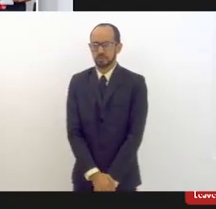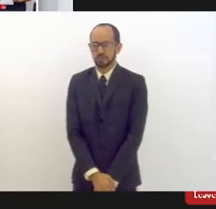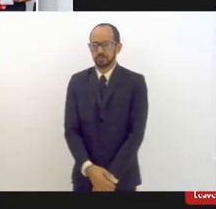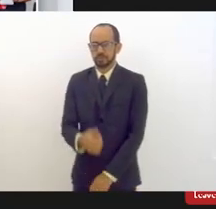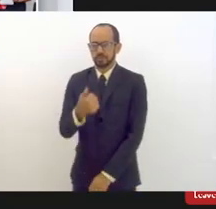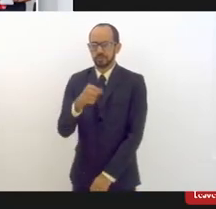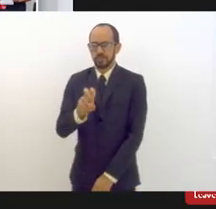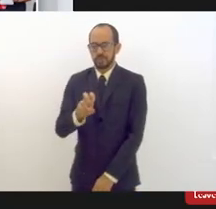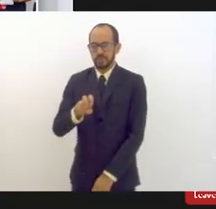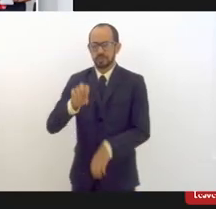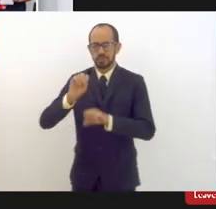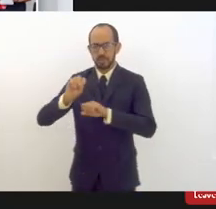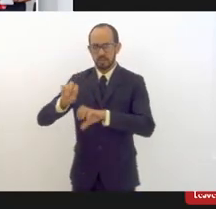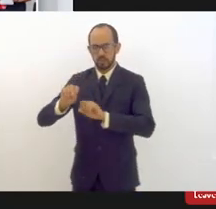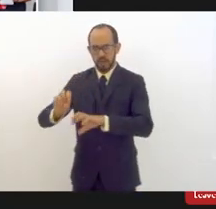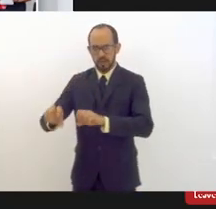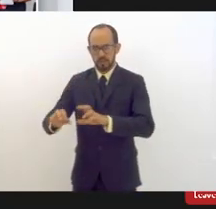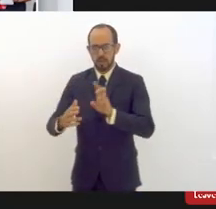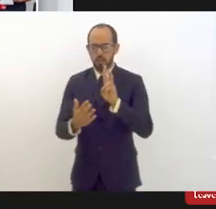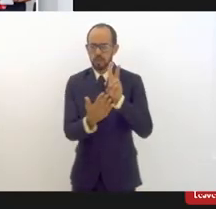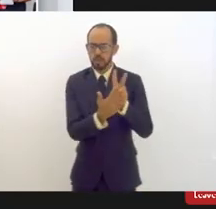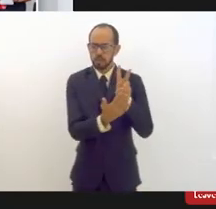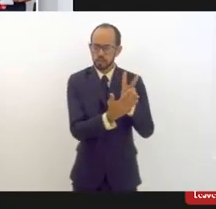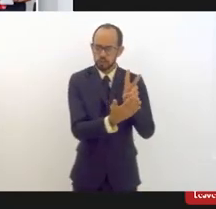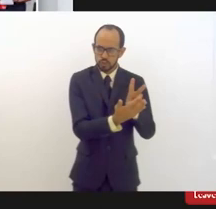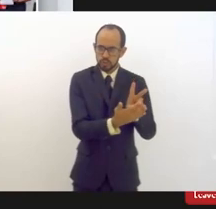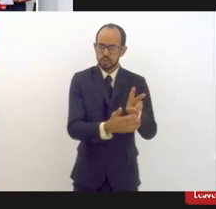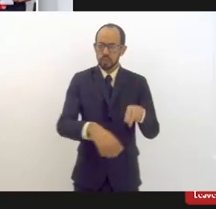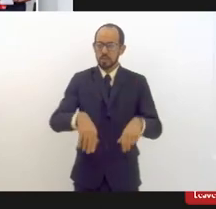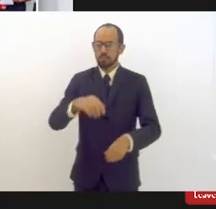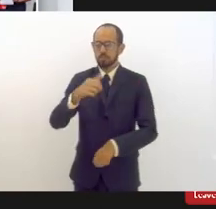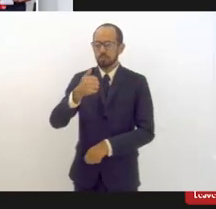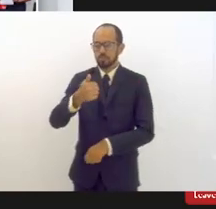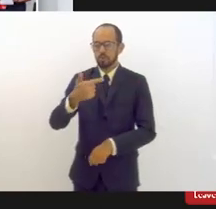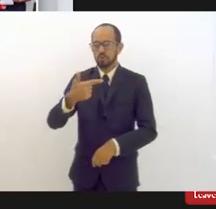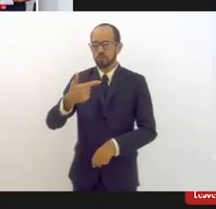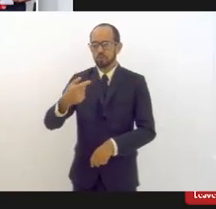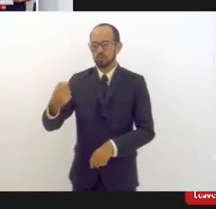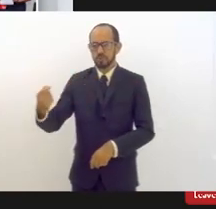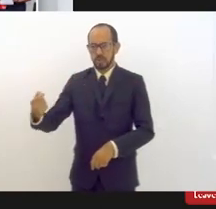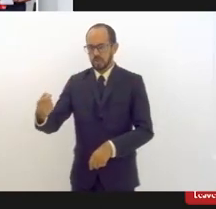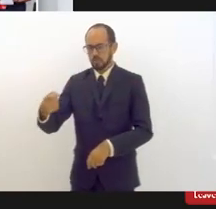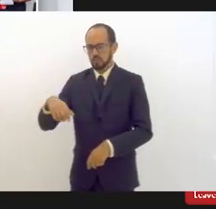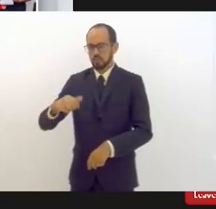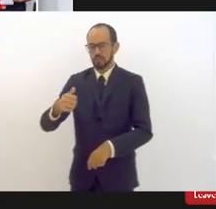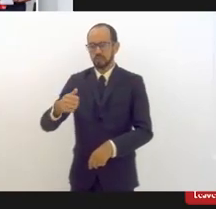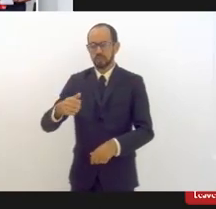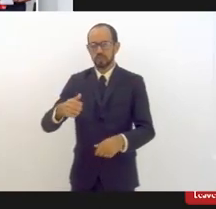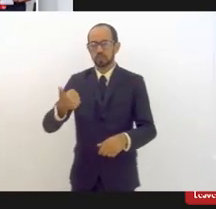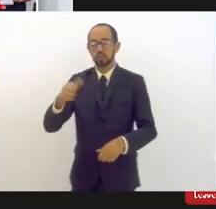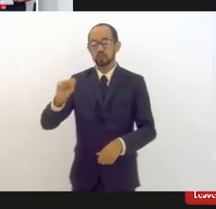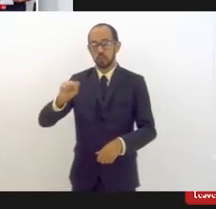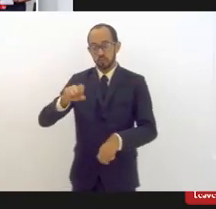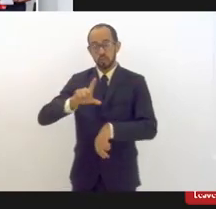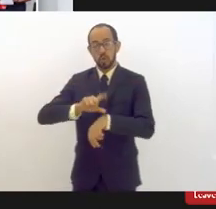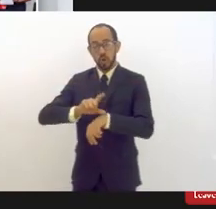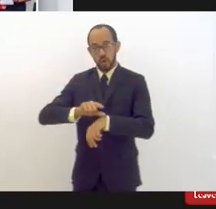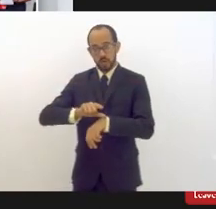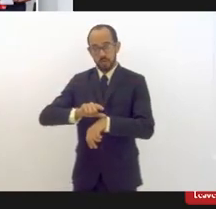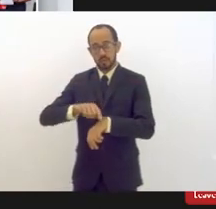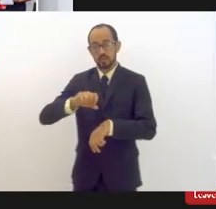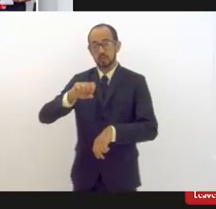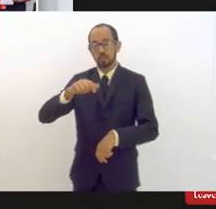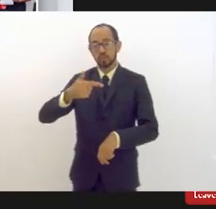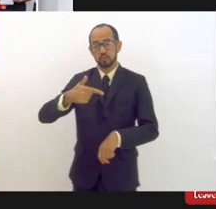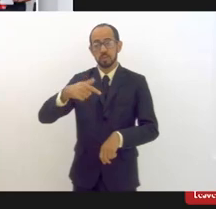15 na educação indígena, docente 2 também, 1.200 de 16, 18 horas agora, e 280